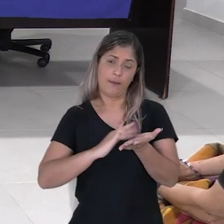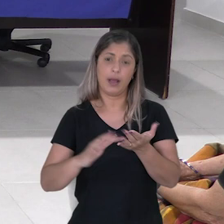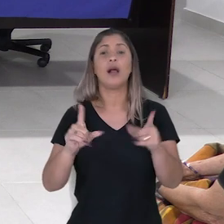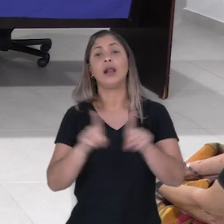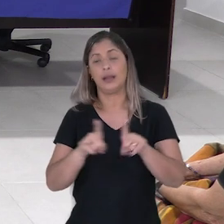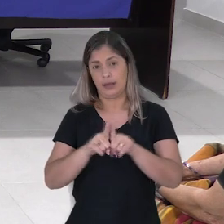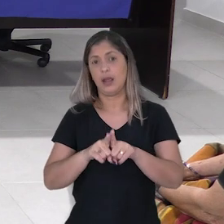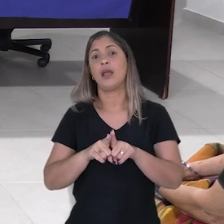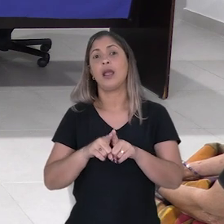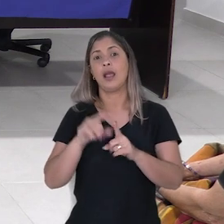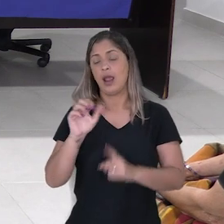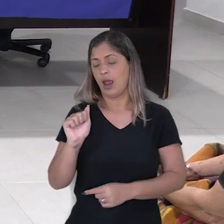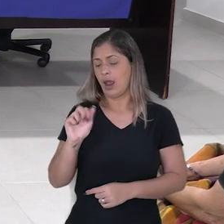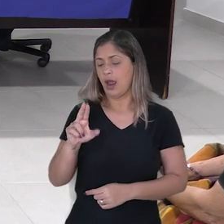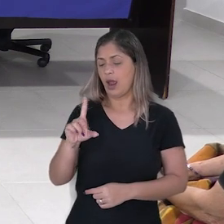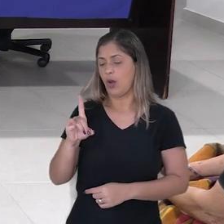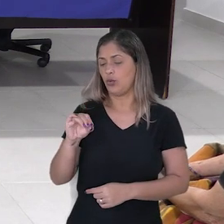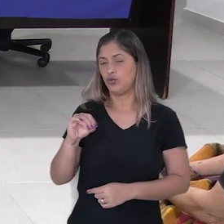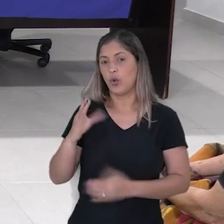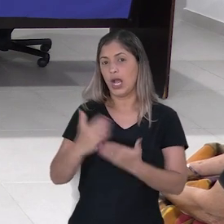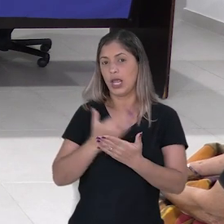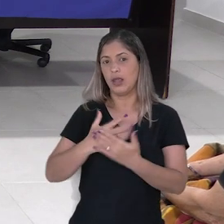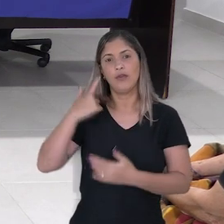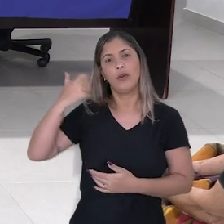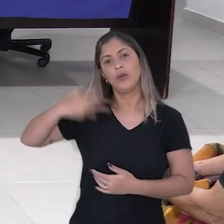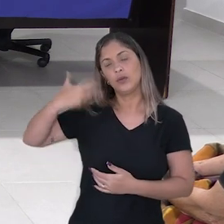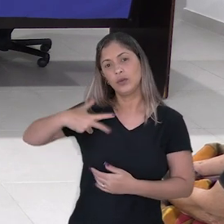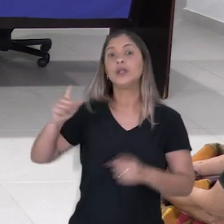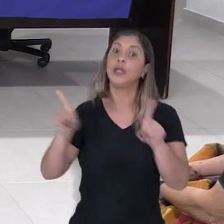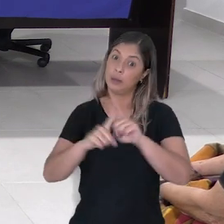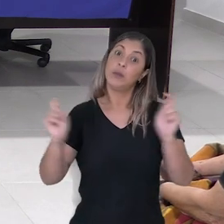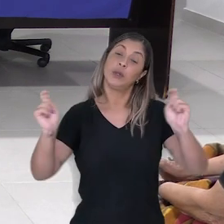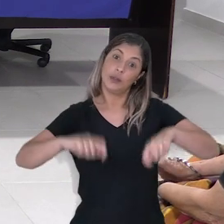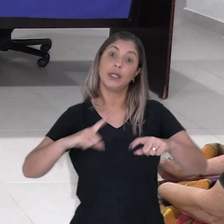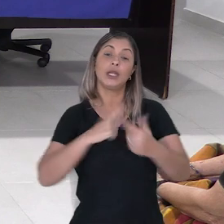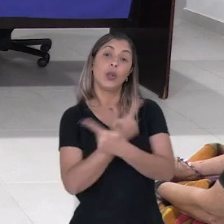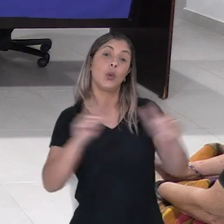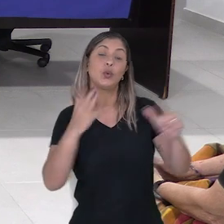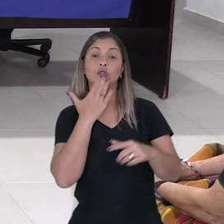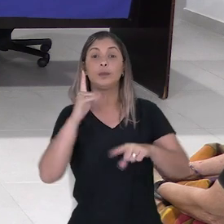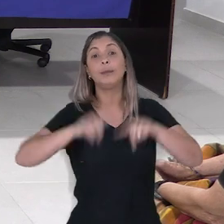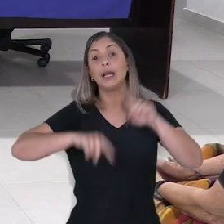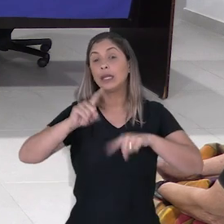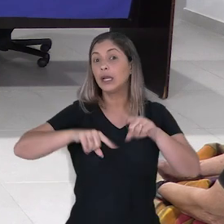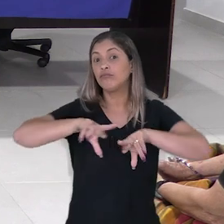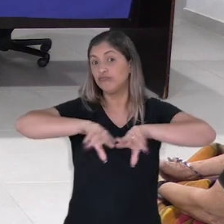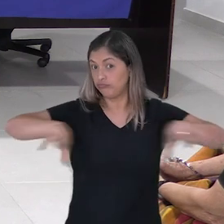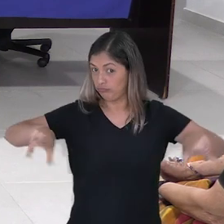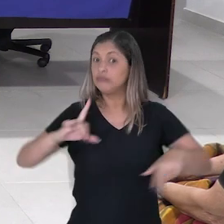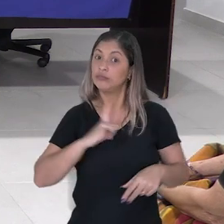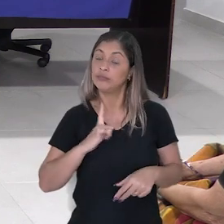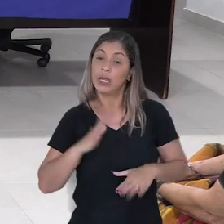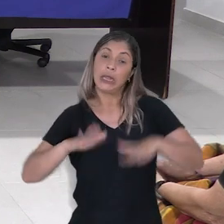tem o audiolivro, né, que é um livro gravado também, é uma possibilidade. E tem outros tipos de material tridimensional, né, que